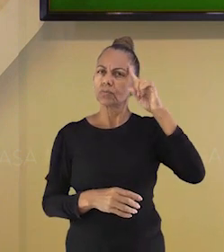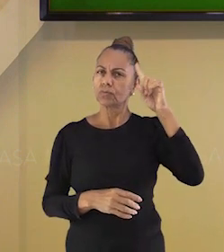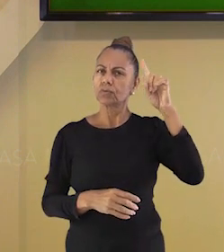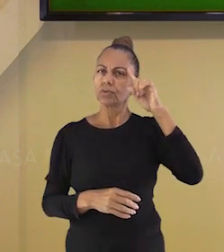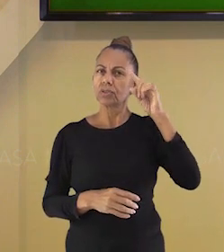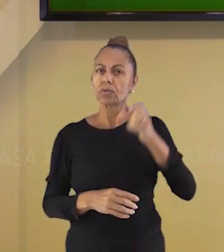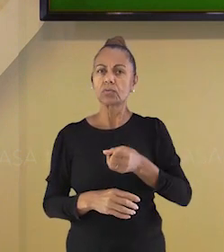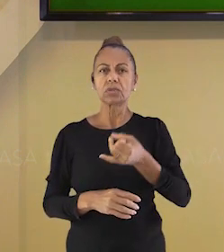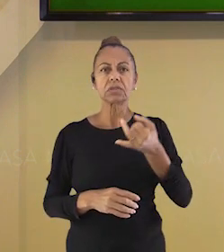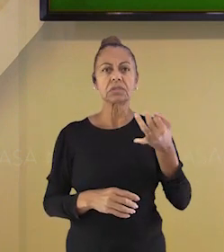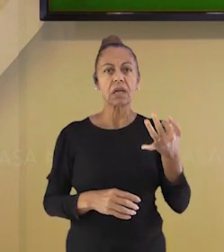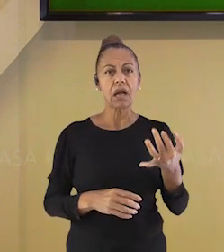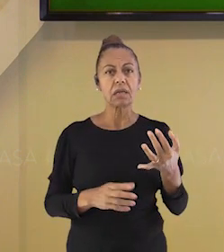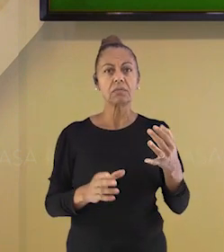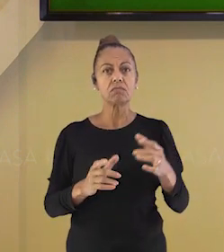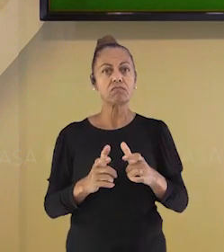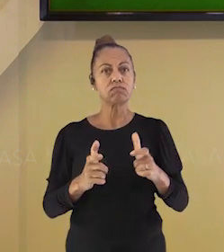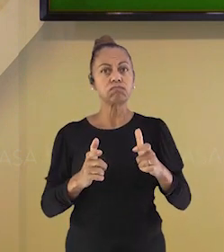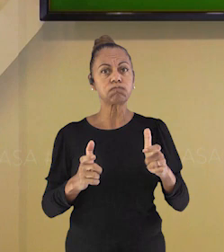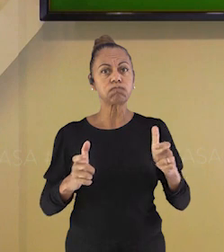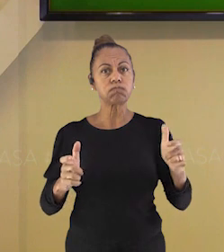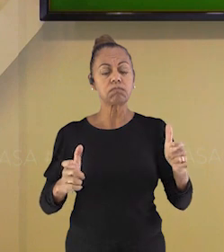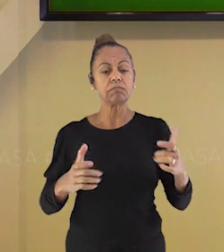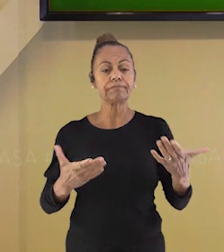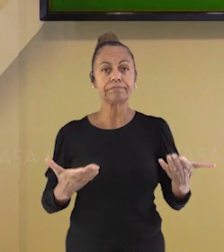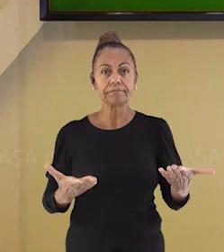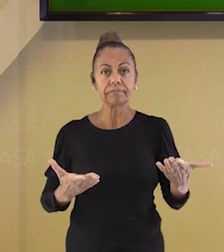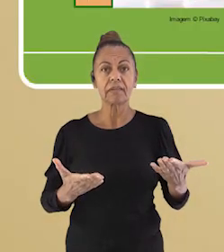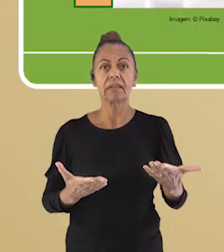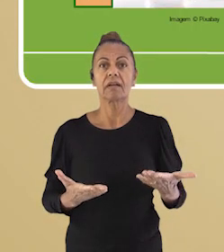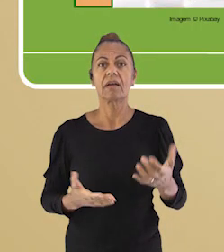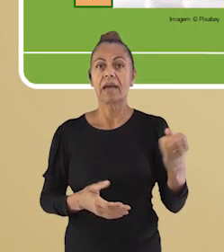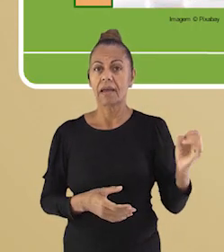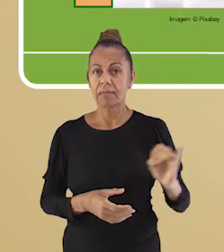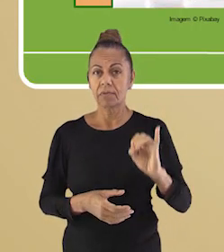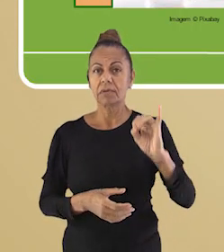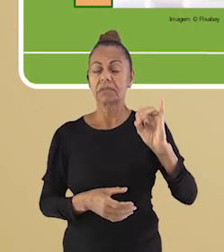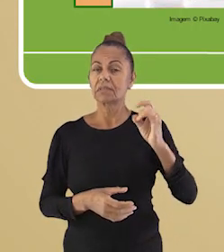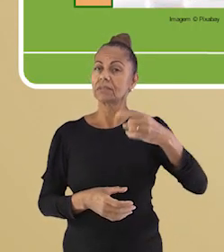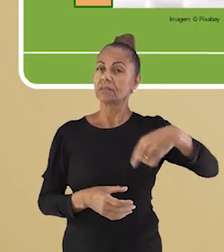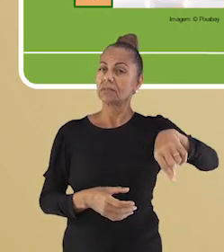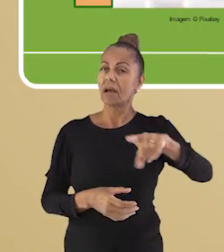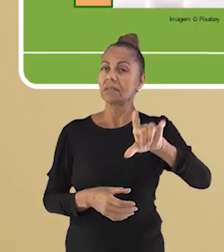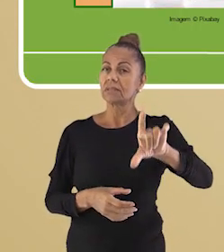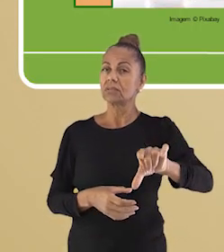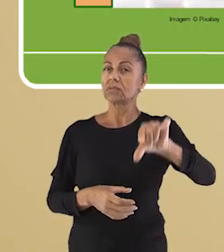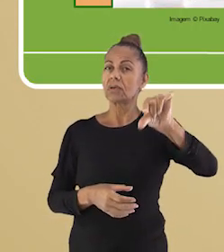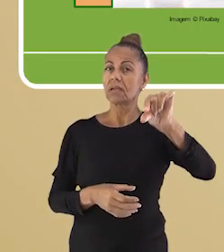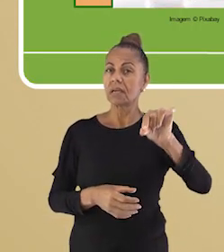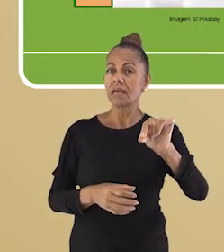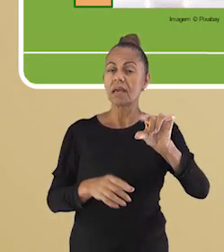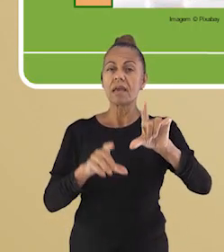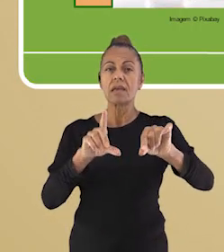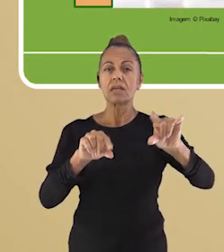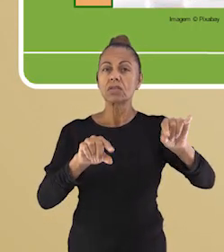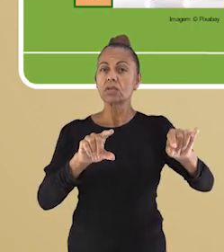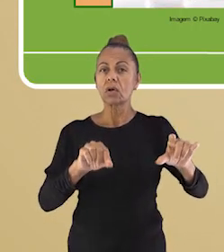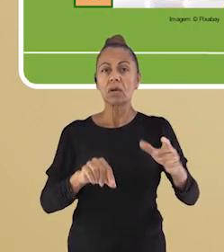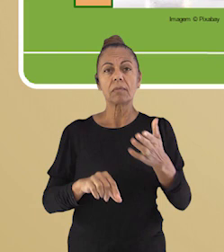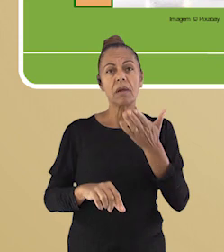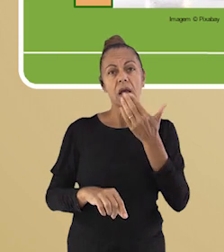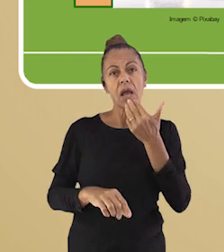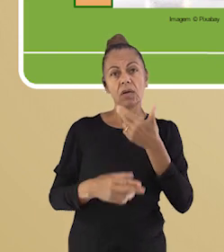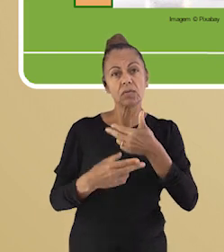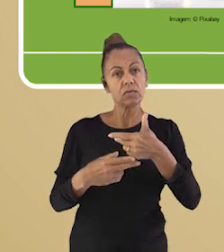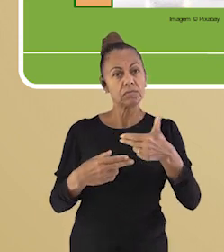se consumido diariamente e em grande quantidade. Por isso, é muito importante que façamos as escolhas certas na